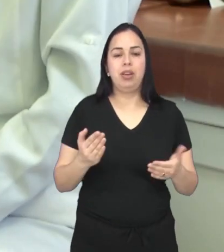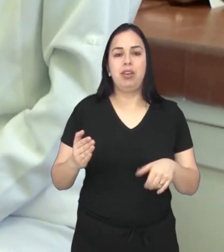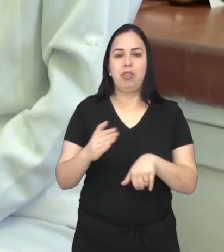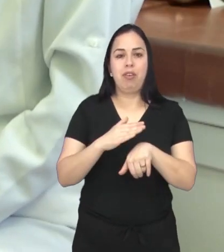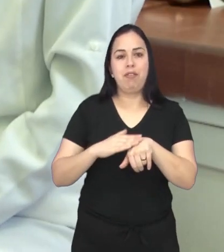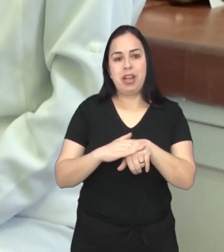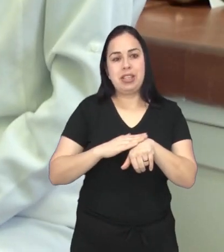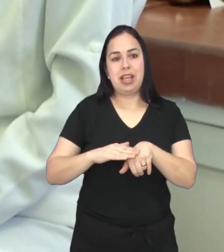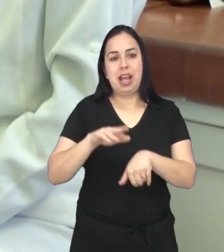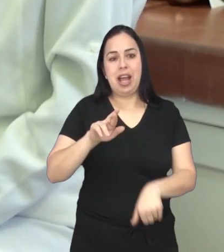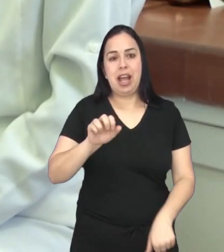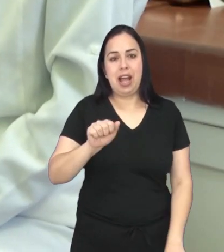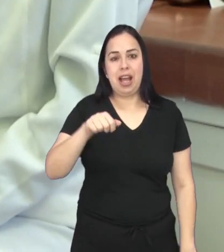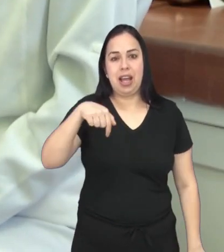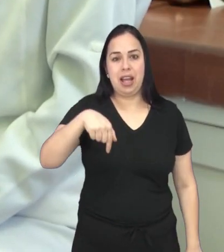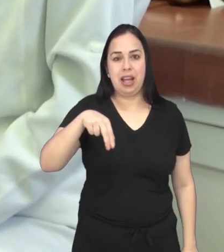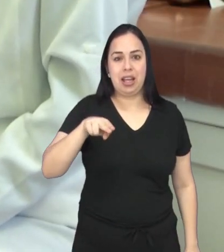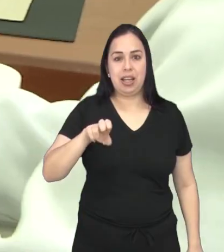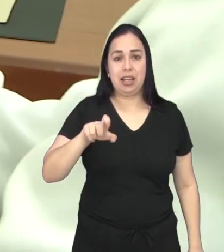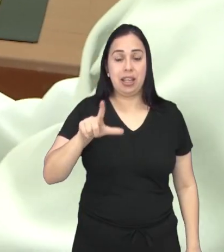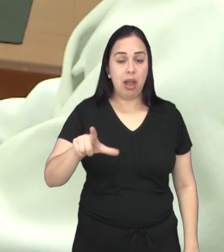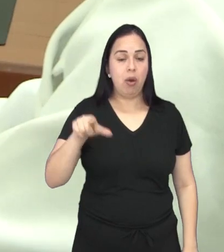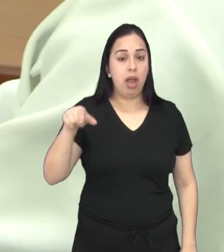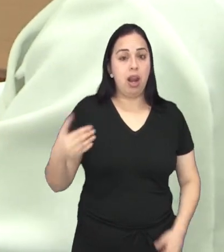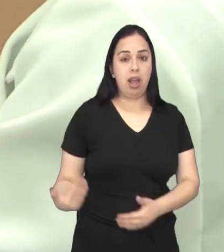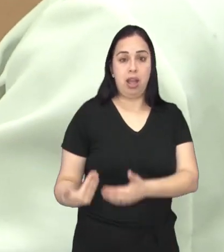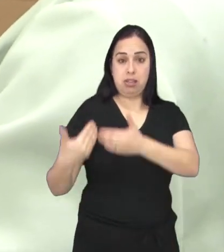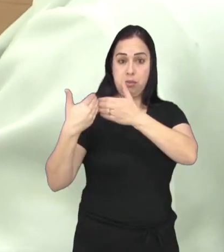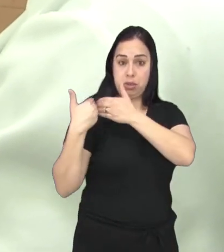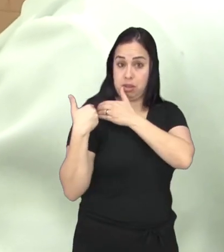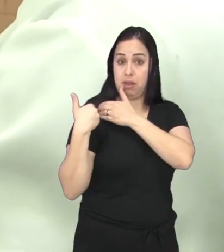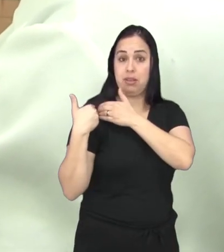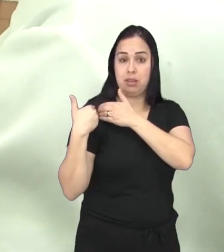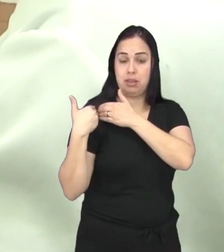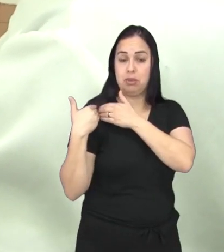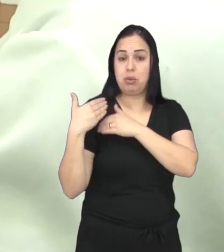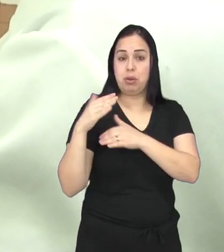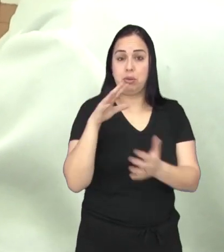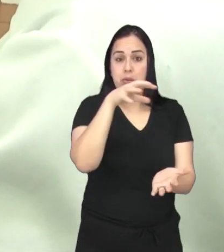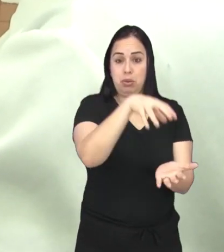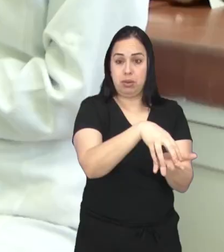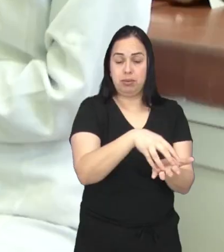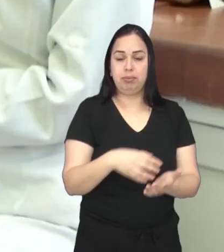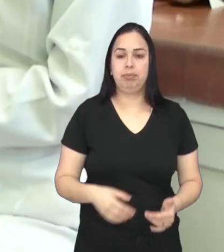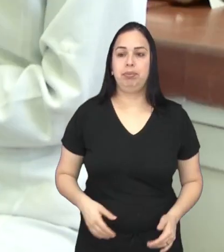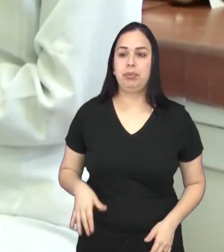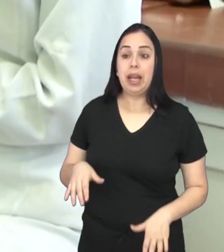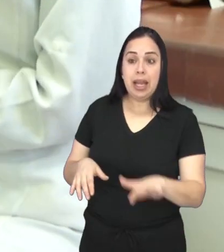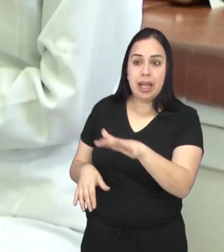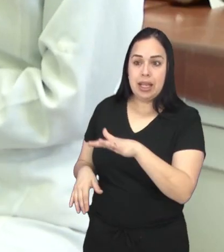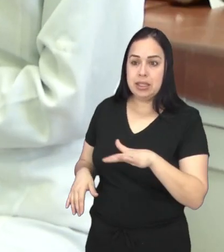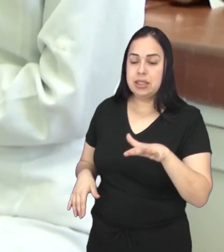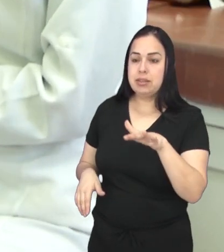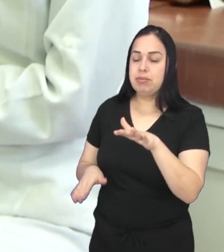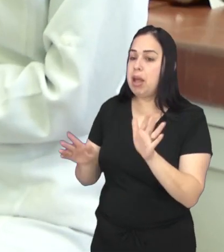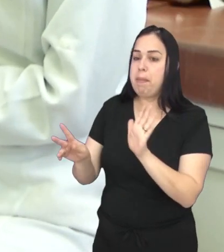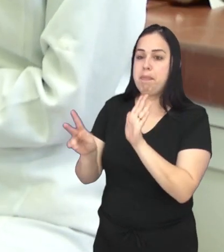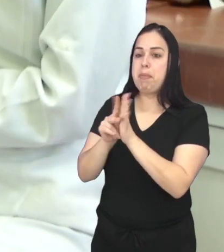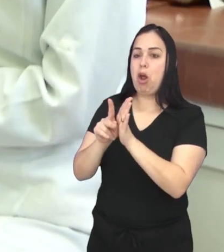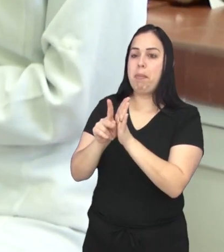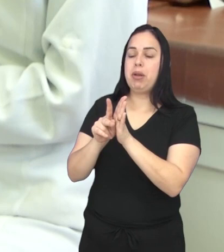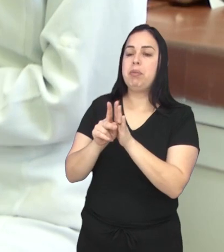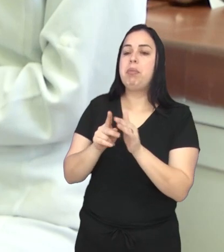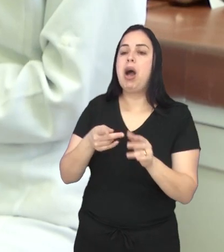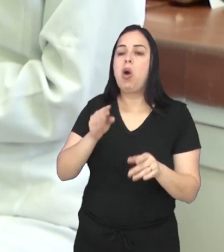com a Raquel Aranha, doutora em música e responsável pela coordenação do CDM. Então, esse espaço é dedicado